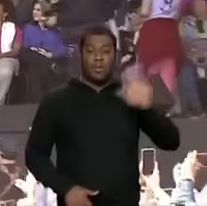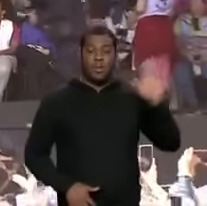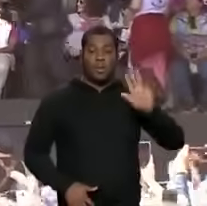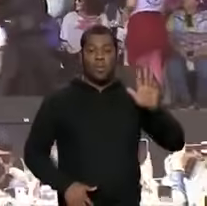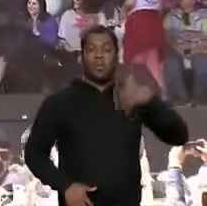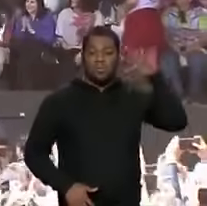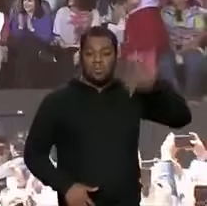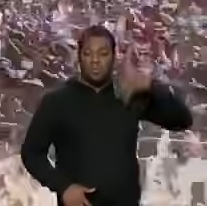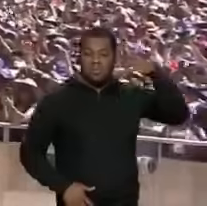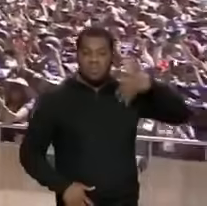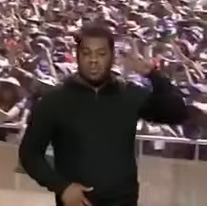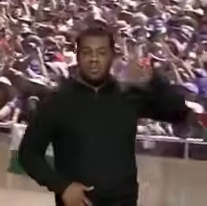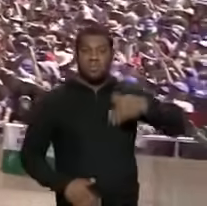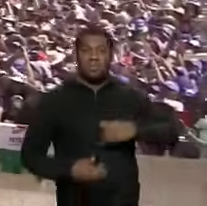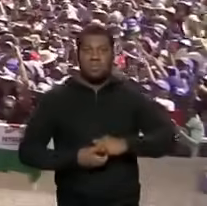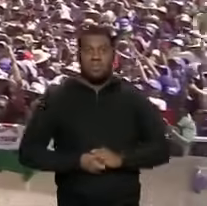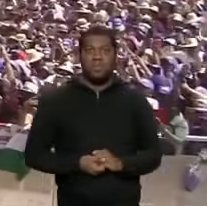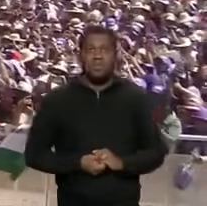Silva